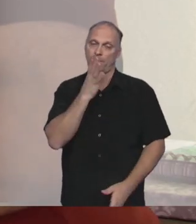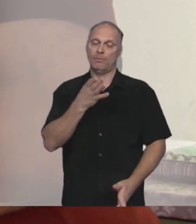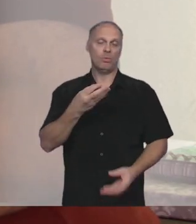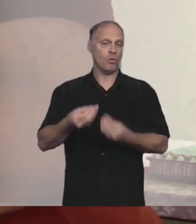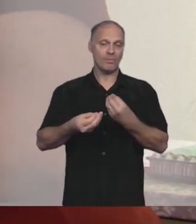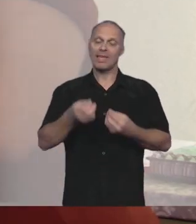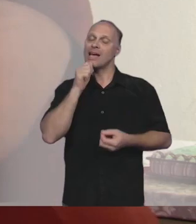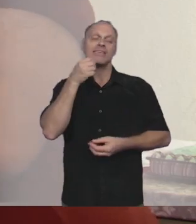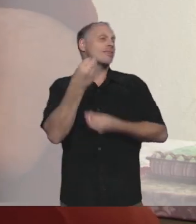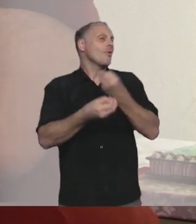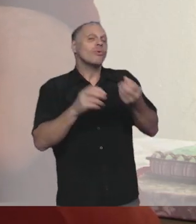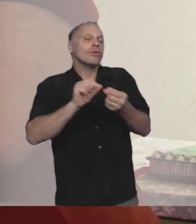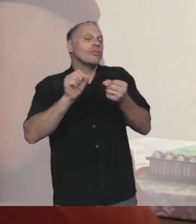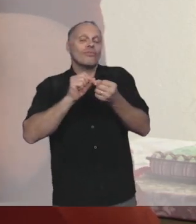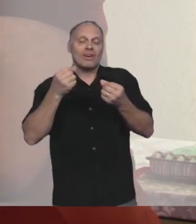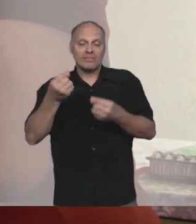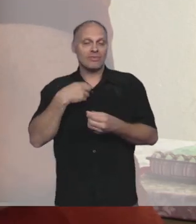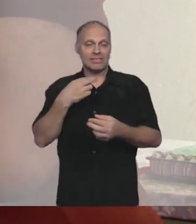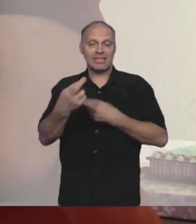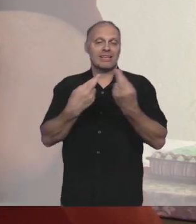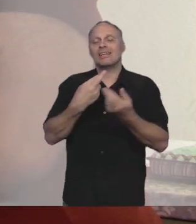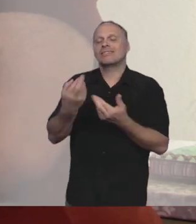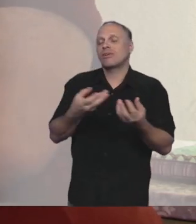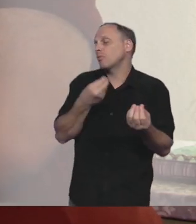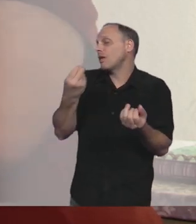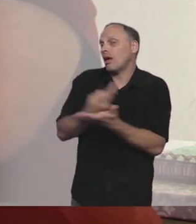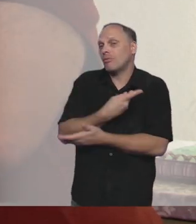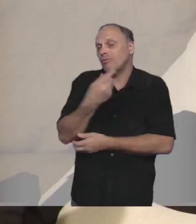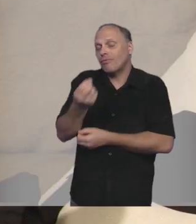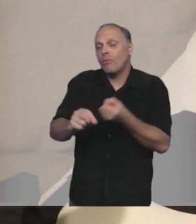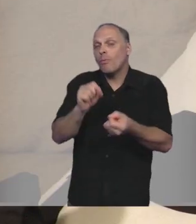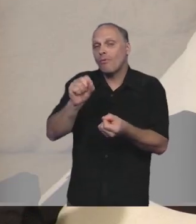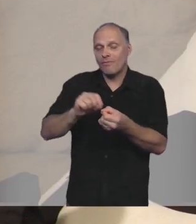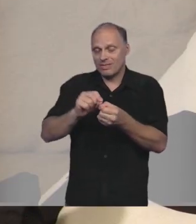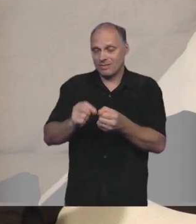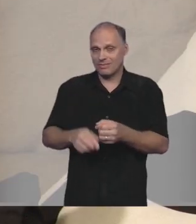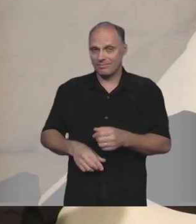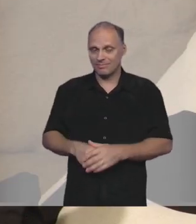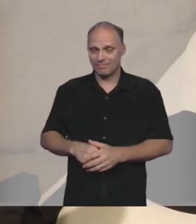que tu lida com isso, assim? Com essa reação?